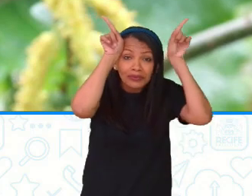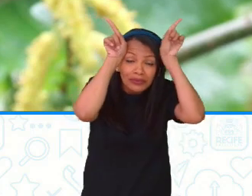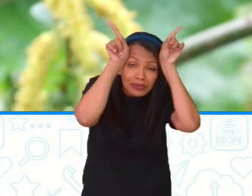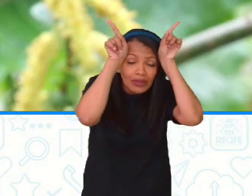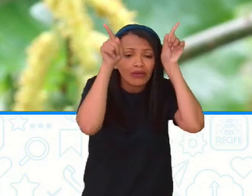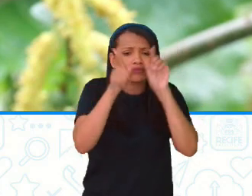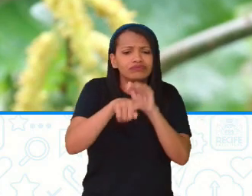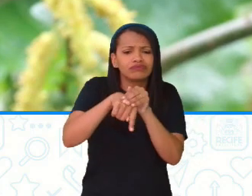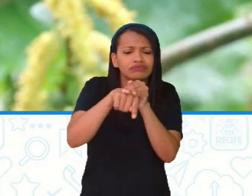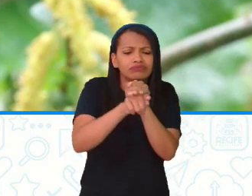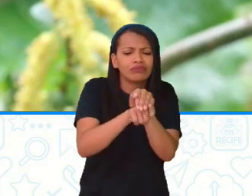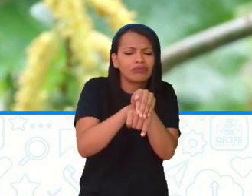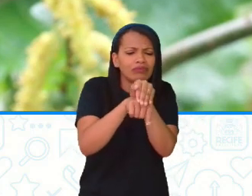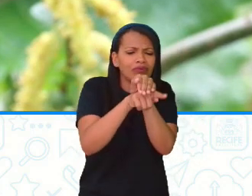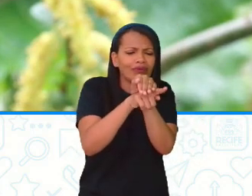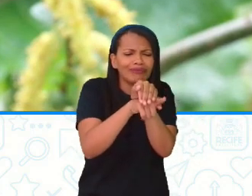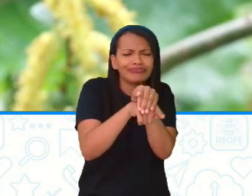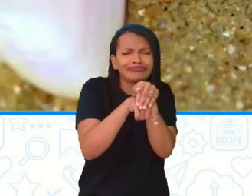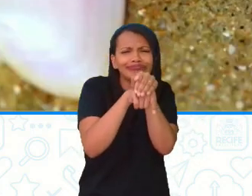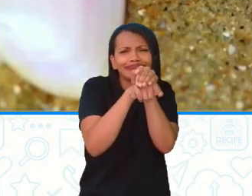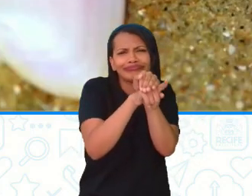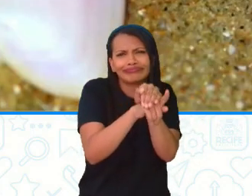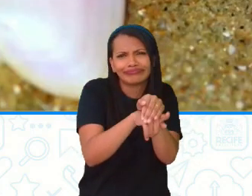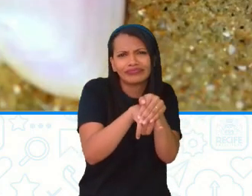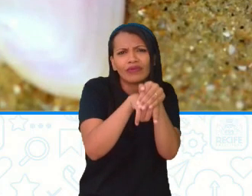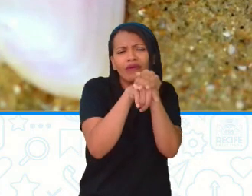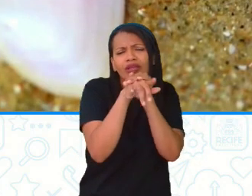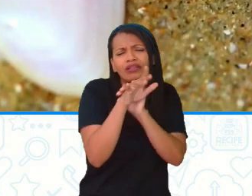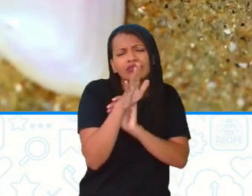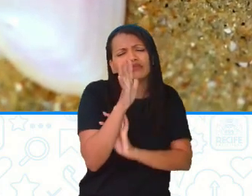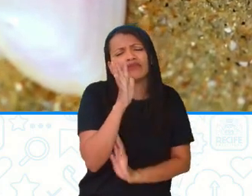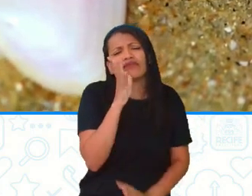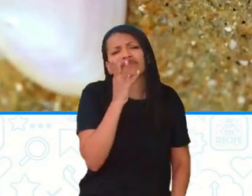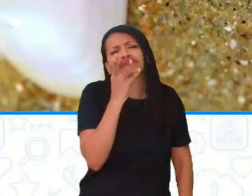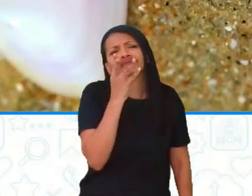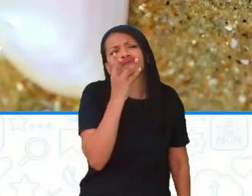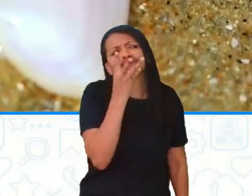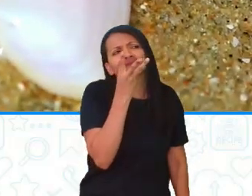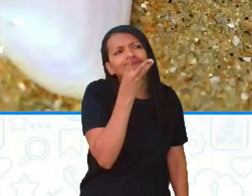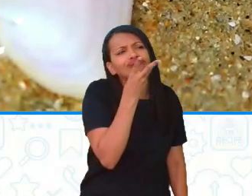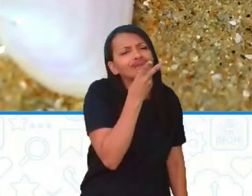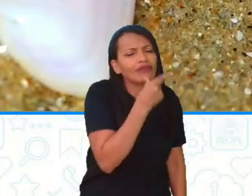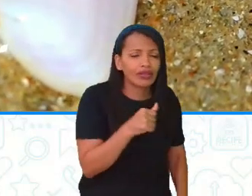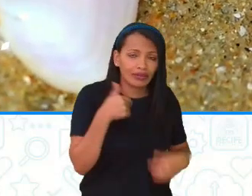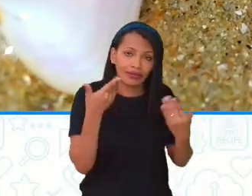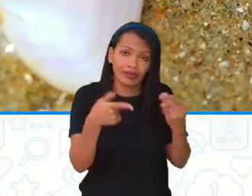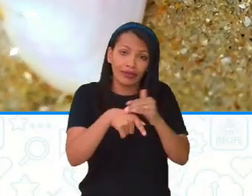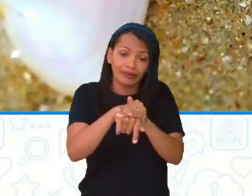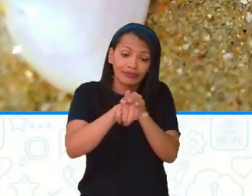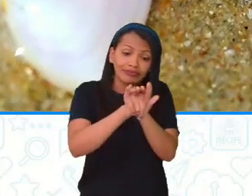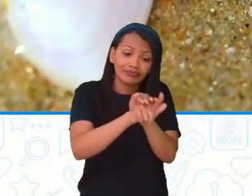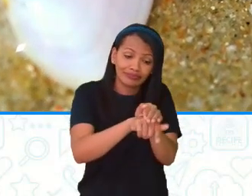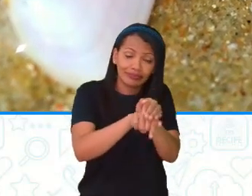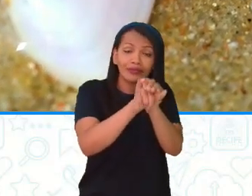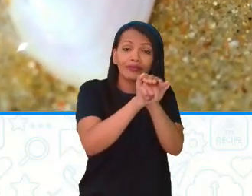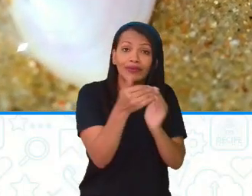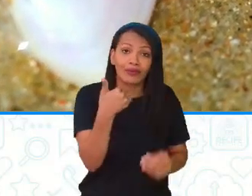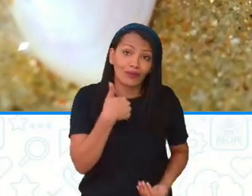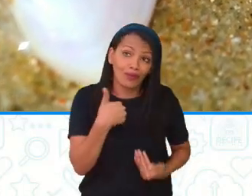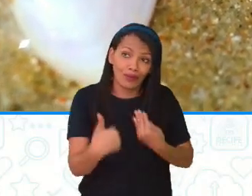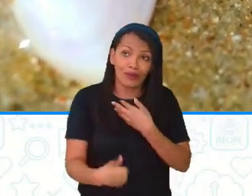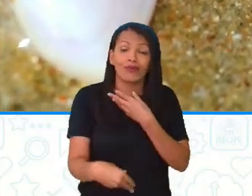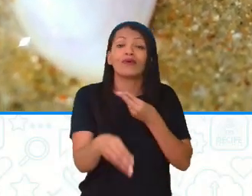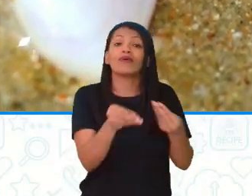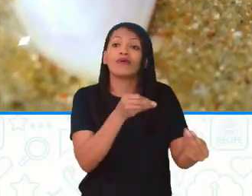se locomove bem devagarzinho. Então, os molúsculos são animais de corpo mole e